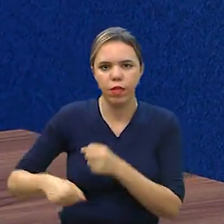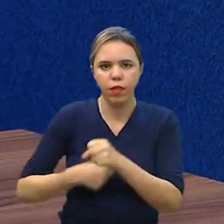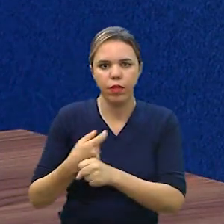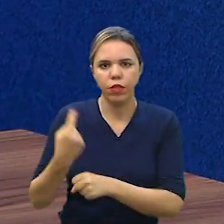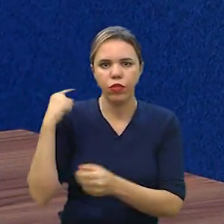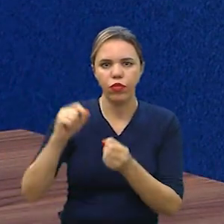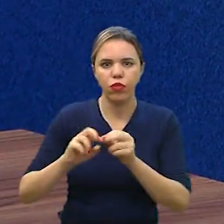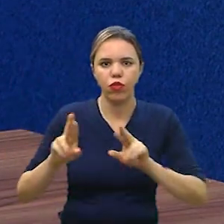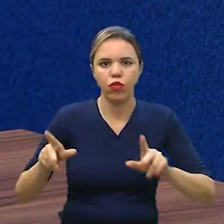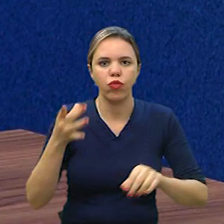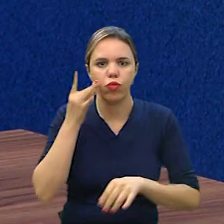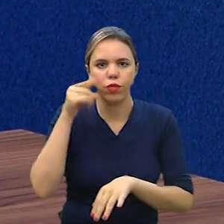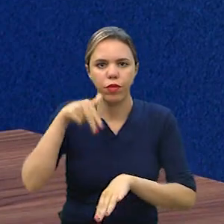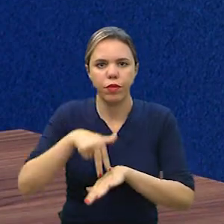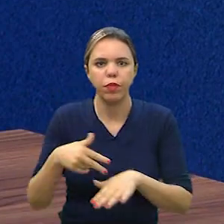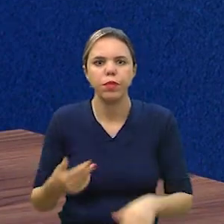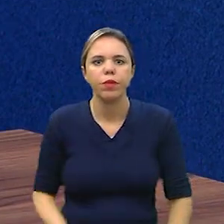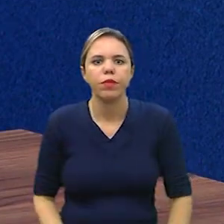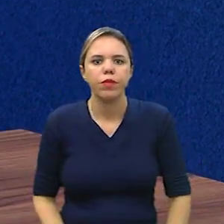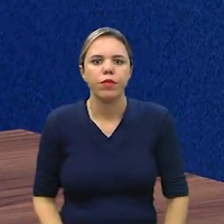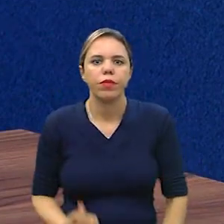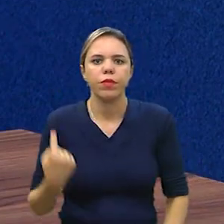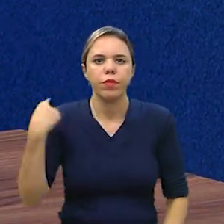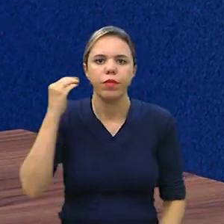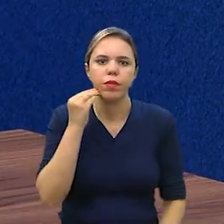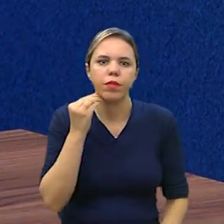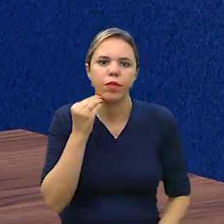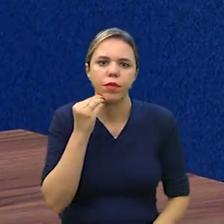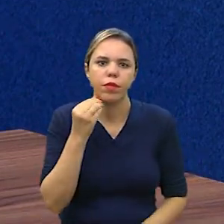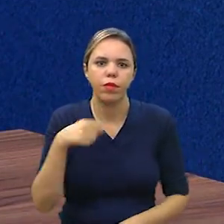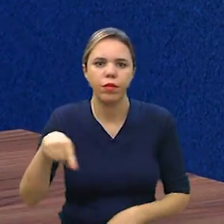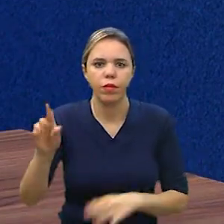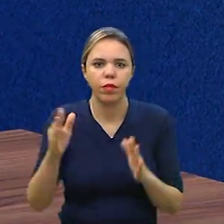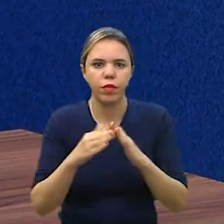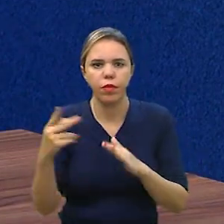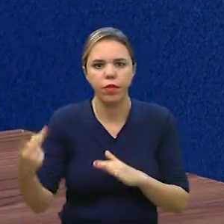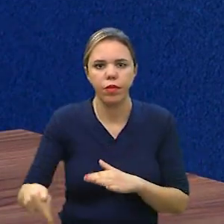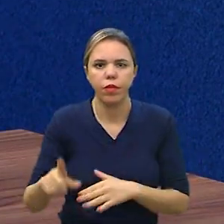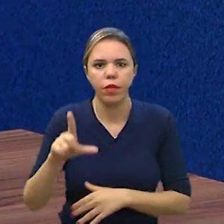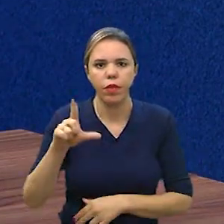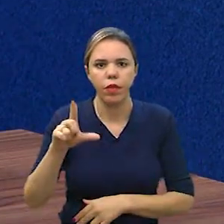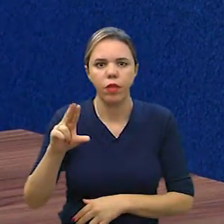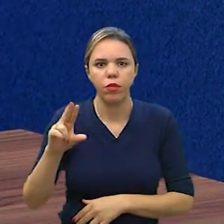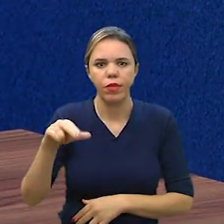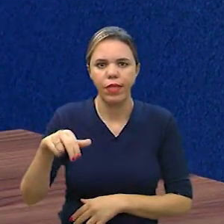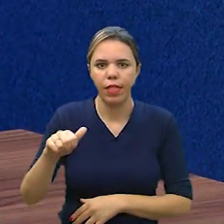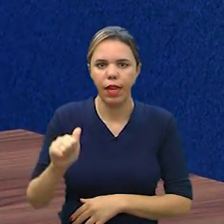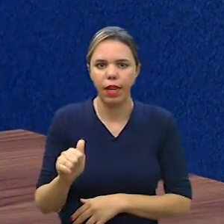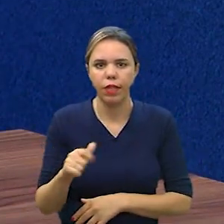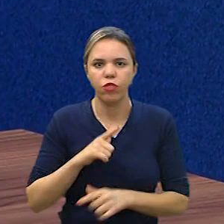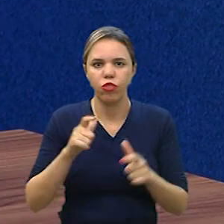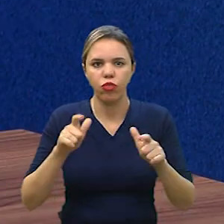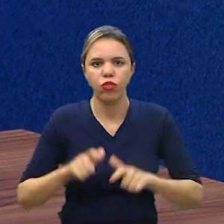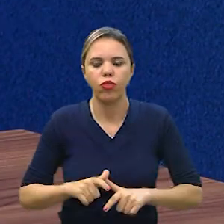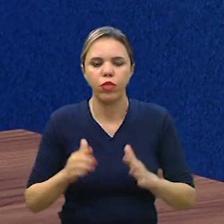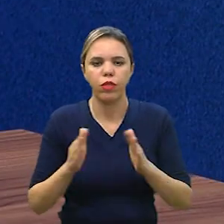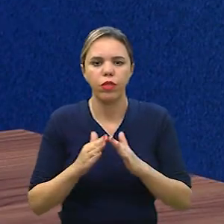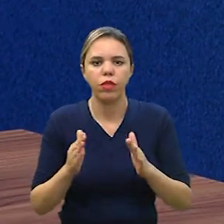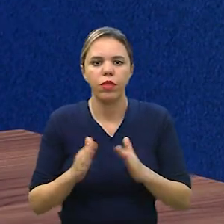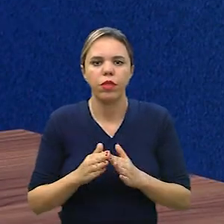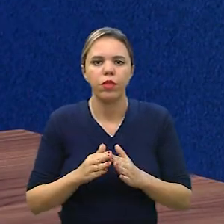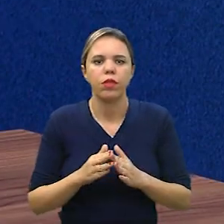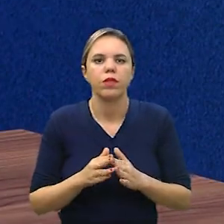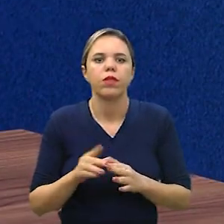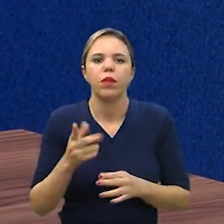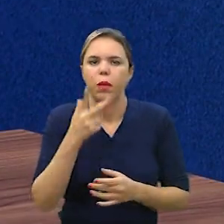2017, quando a gente fazia de forma presencial. Naquela oportunidade, a gente foi na casa da Luciana, que tinha um cantinho de casa que